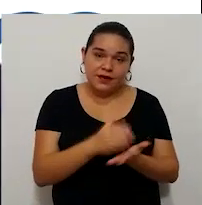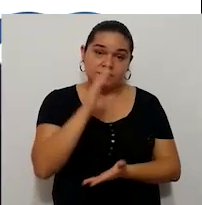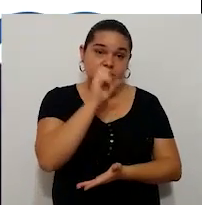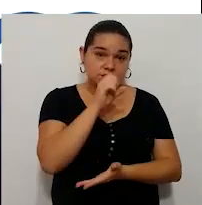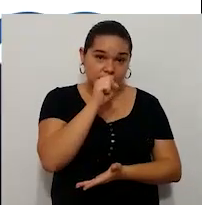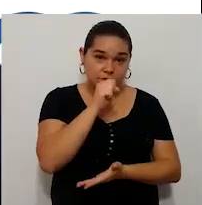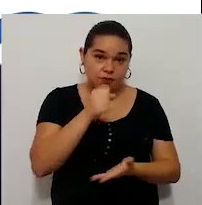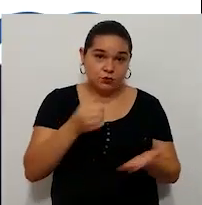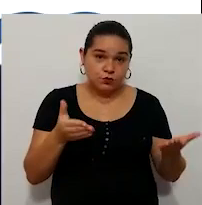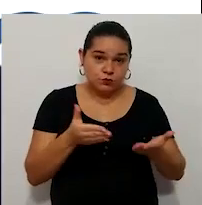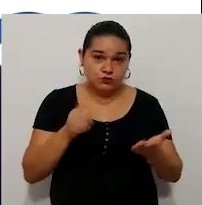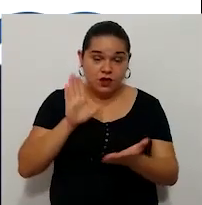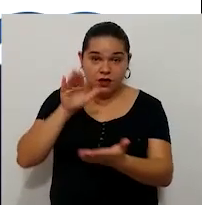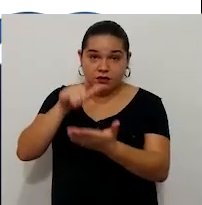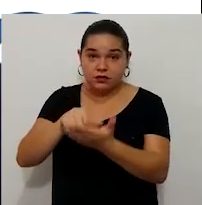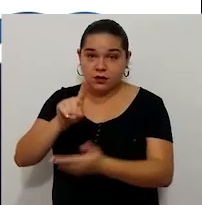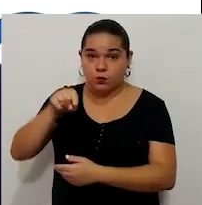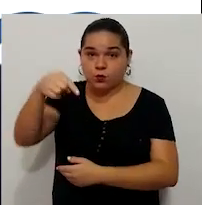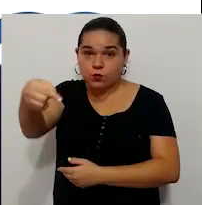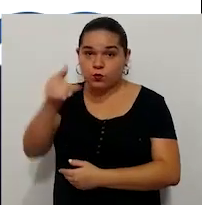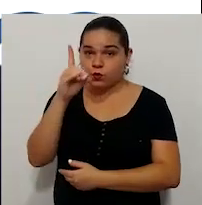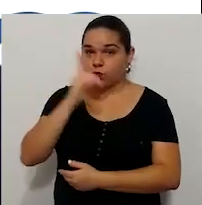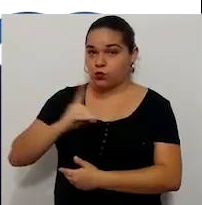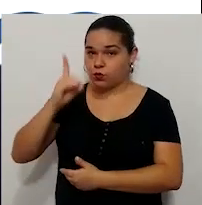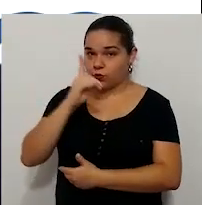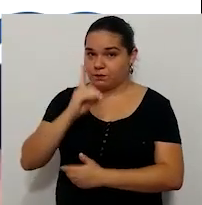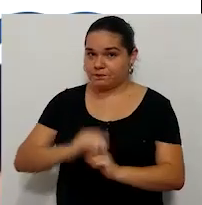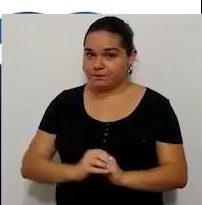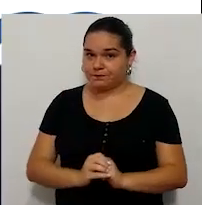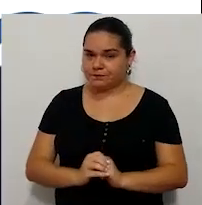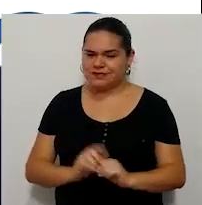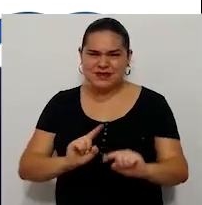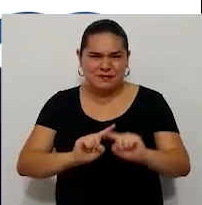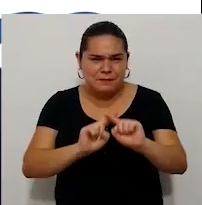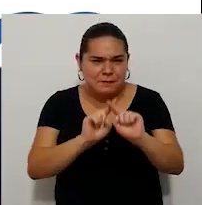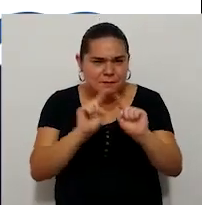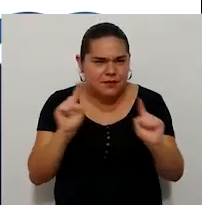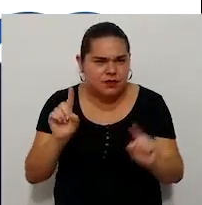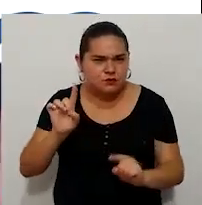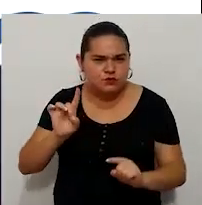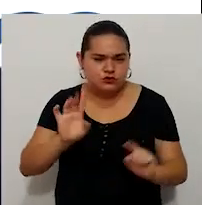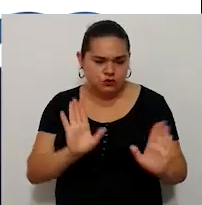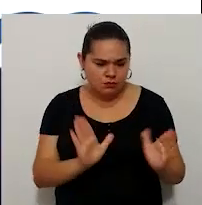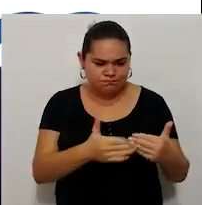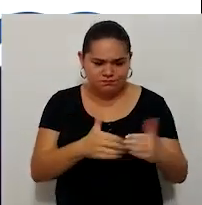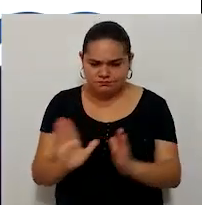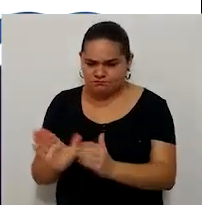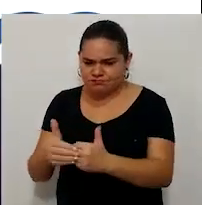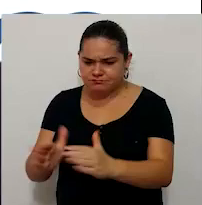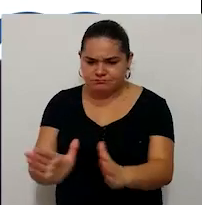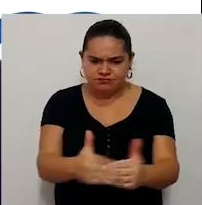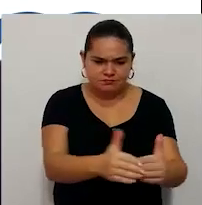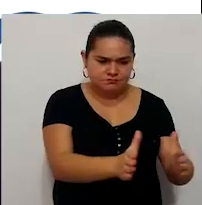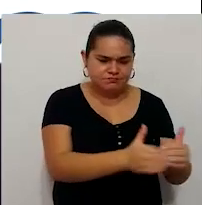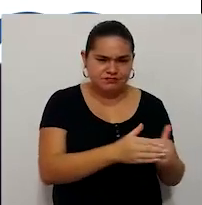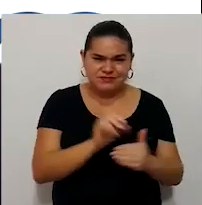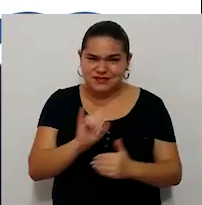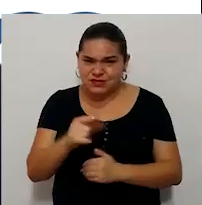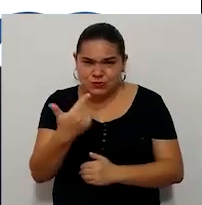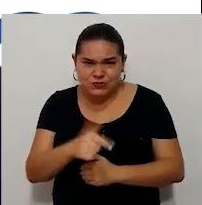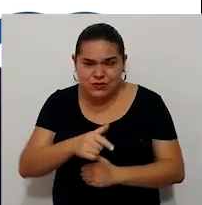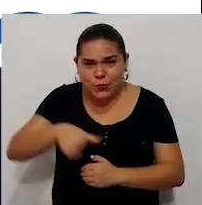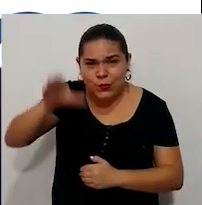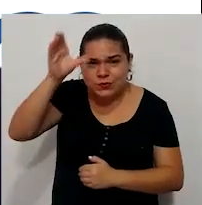até domingo que vem. Mas só o lockdown, sem a consciência do povo, sem a consciência